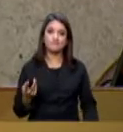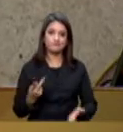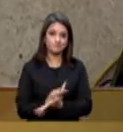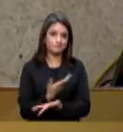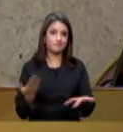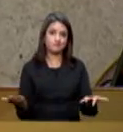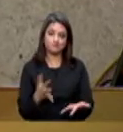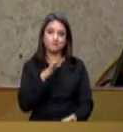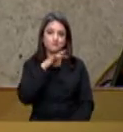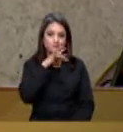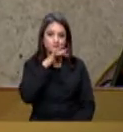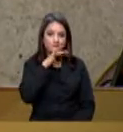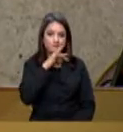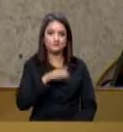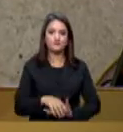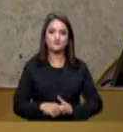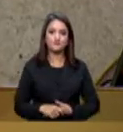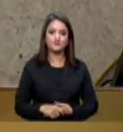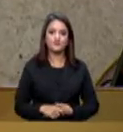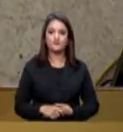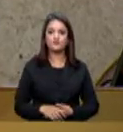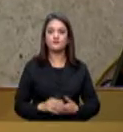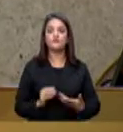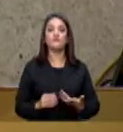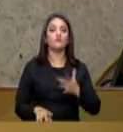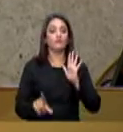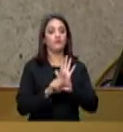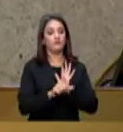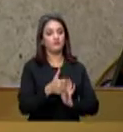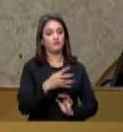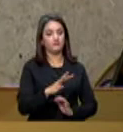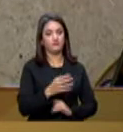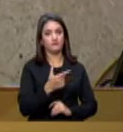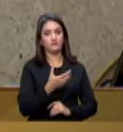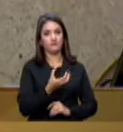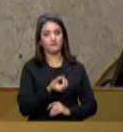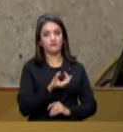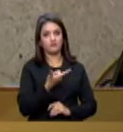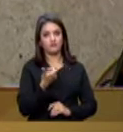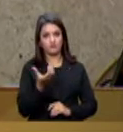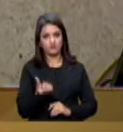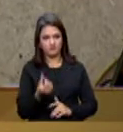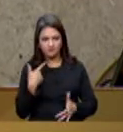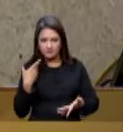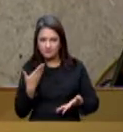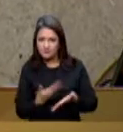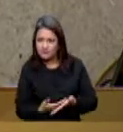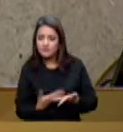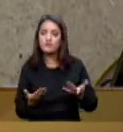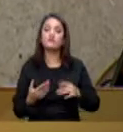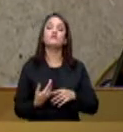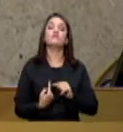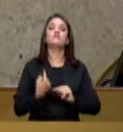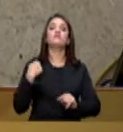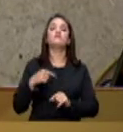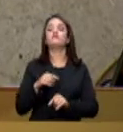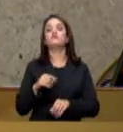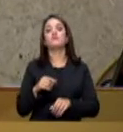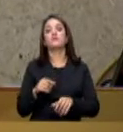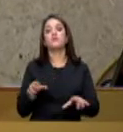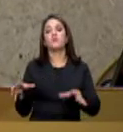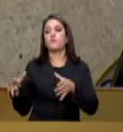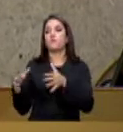ineficiência. Até a edição da Lei 14.026/2020, as companhias estaduais de saneamento